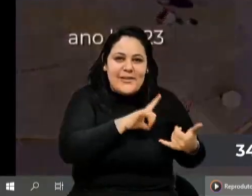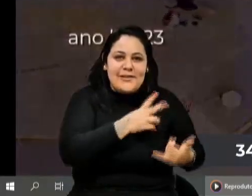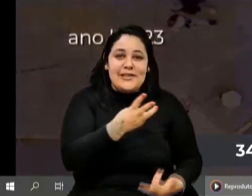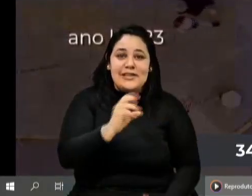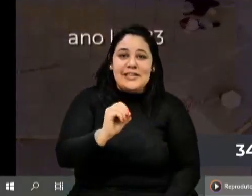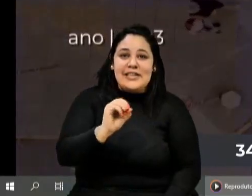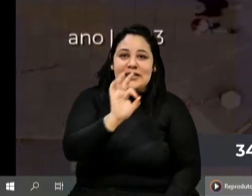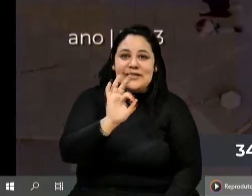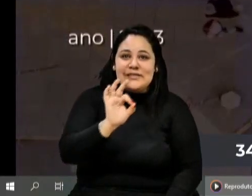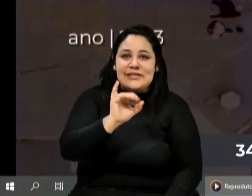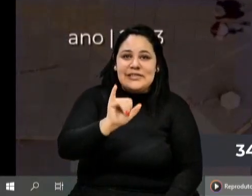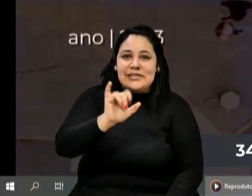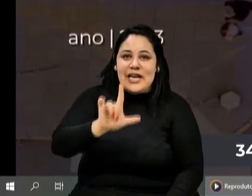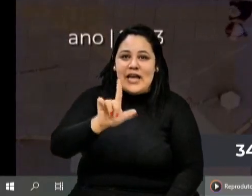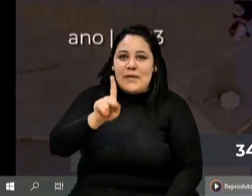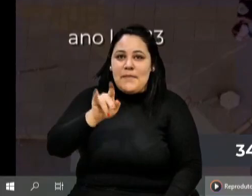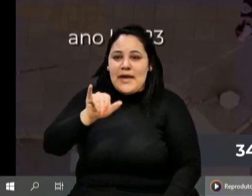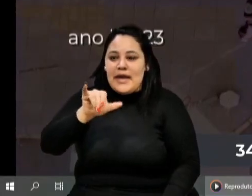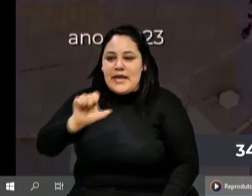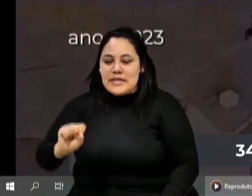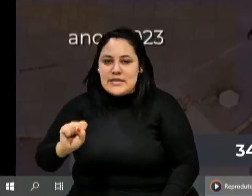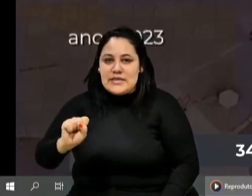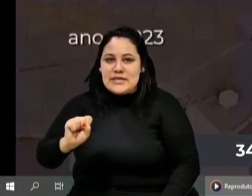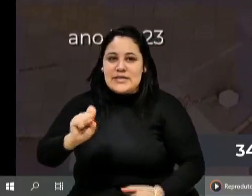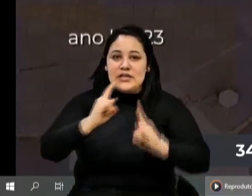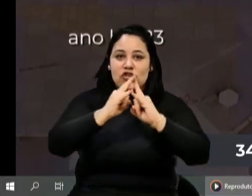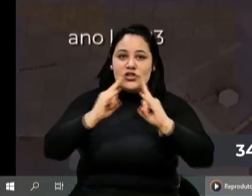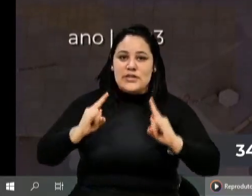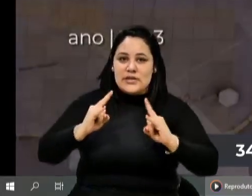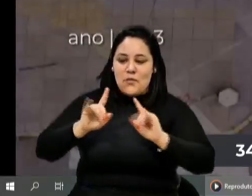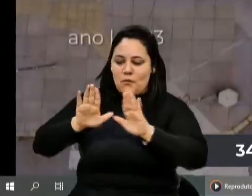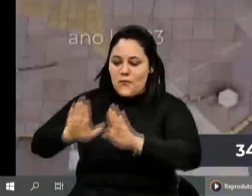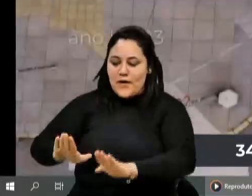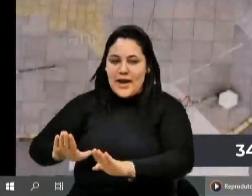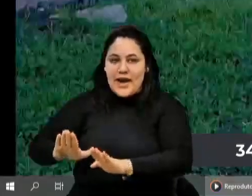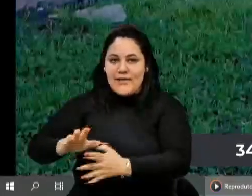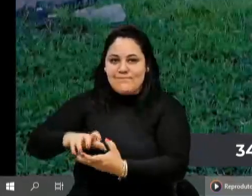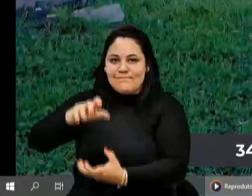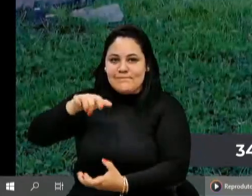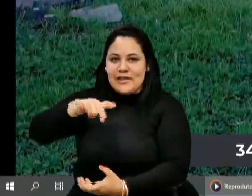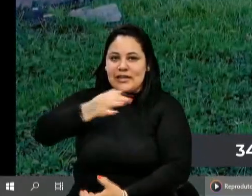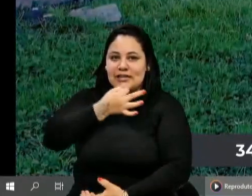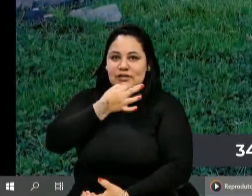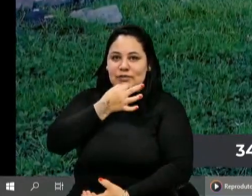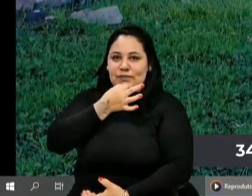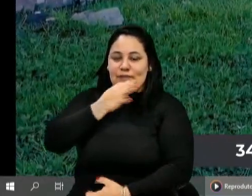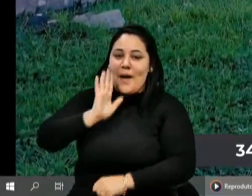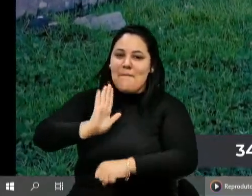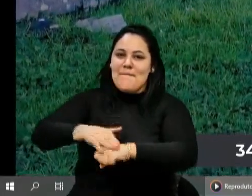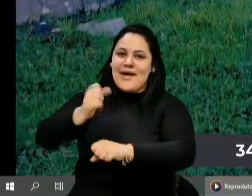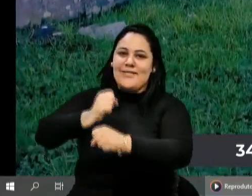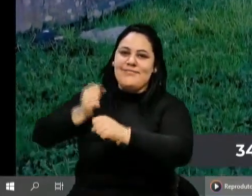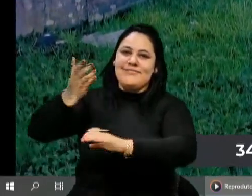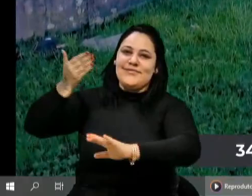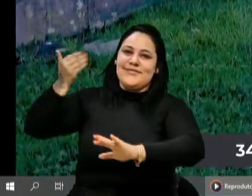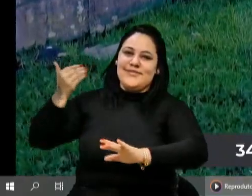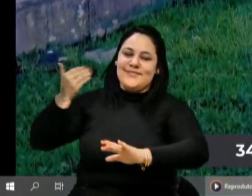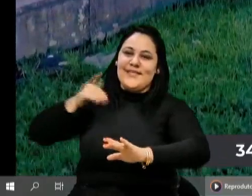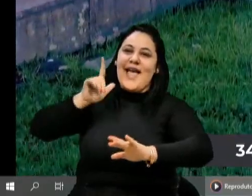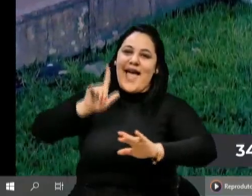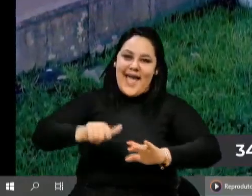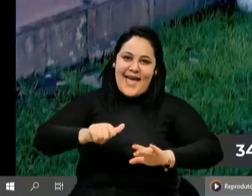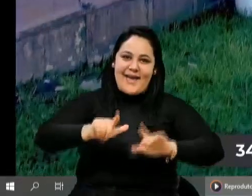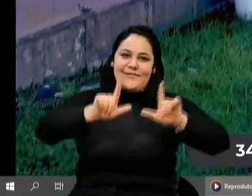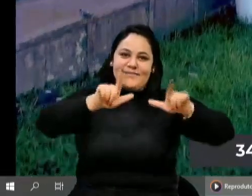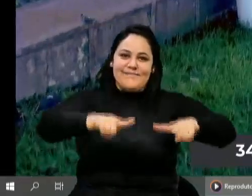ILPIs, instituições de longa permanência para o idoso, aqui em Caxias do Sul. A mais antiga delas é o Lar São Francisco de